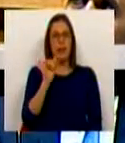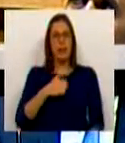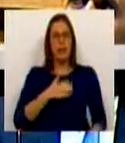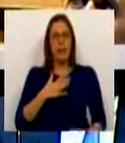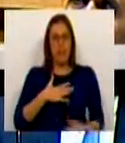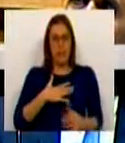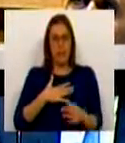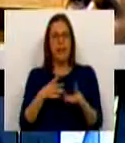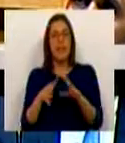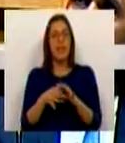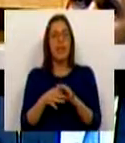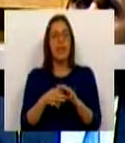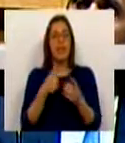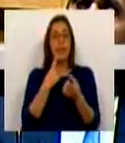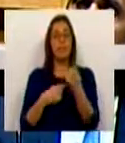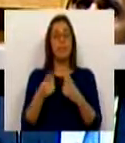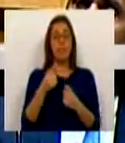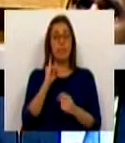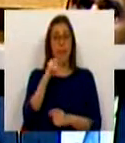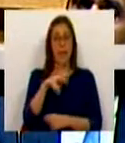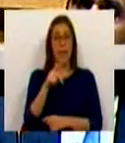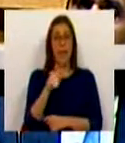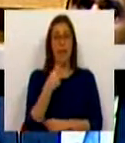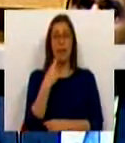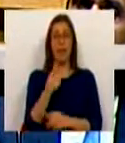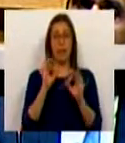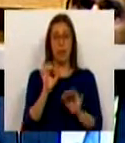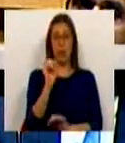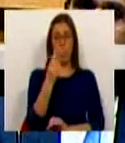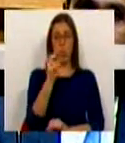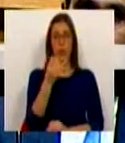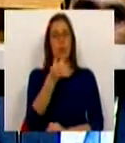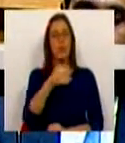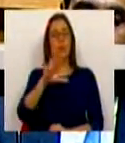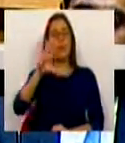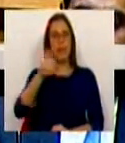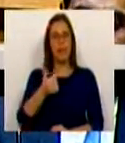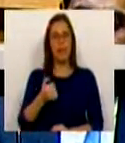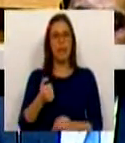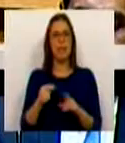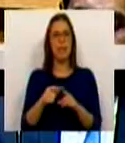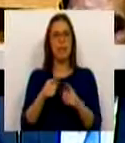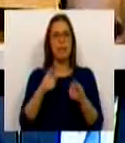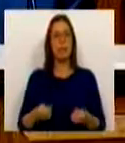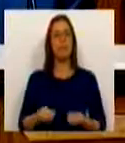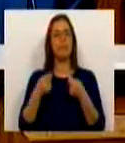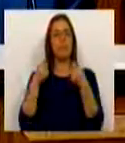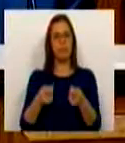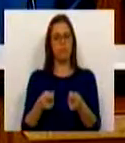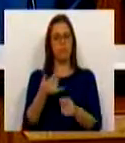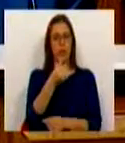as 4 mil empresas que são inquiridas pelo INE disseram em outubro de 2015 que o investimento